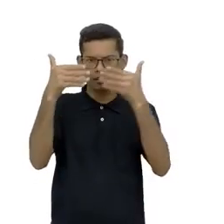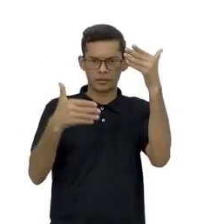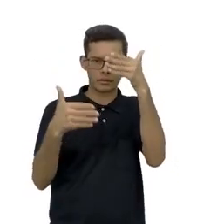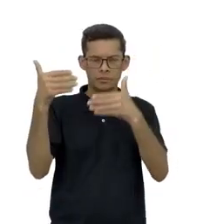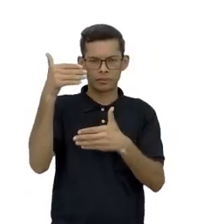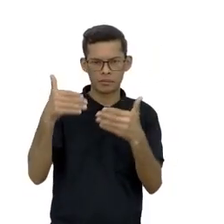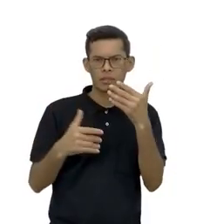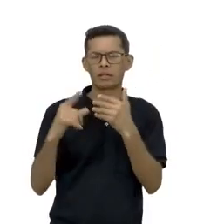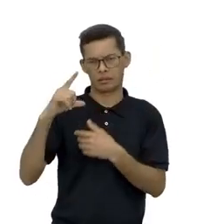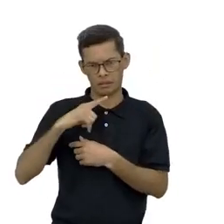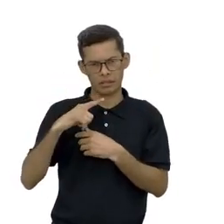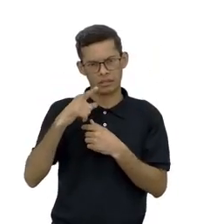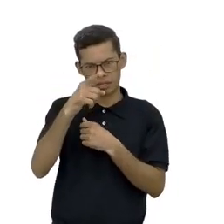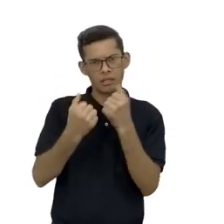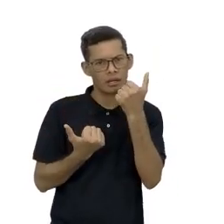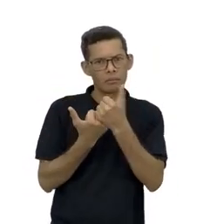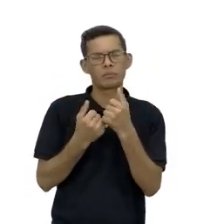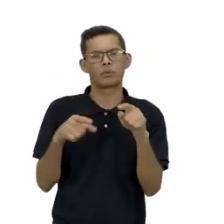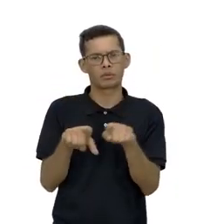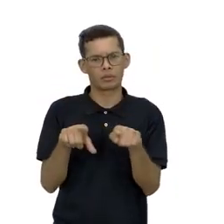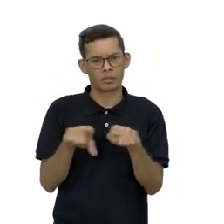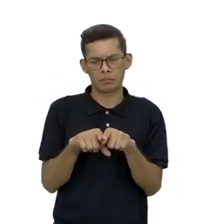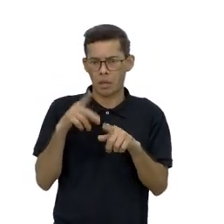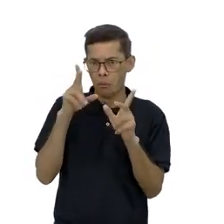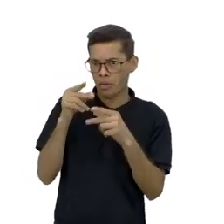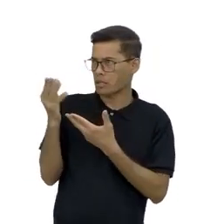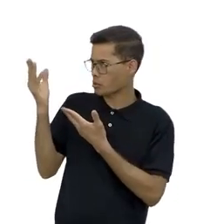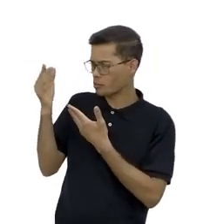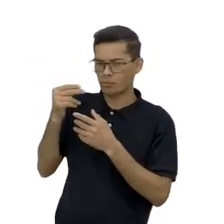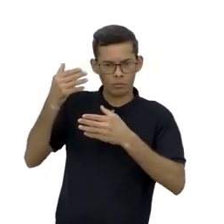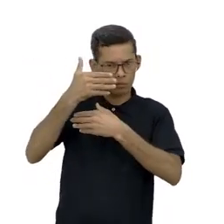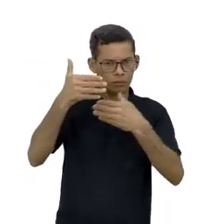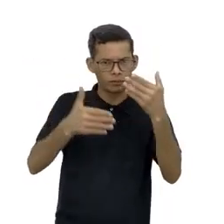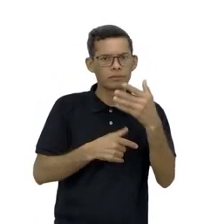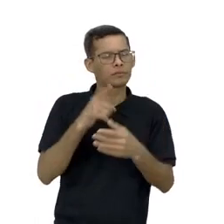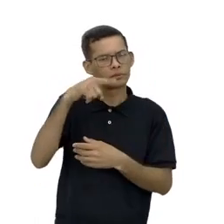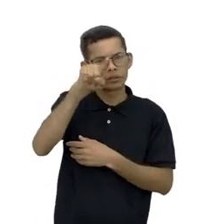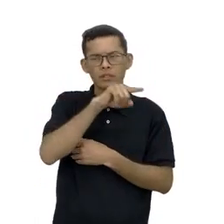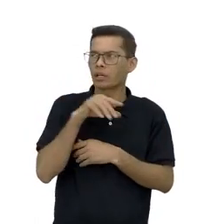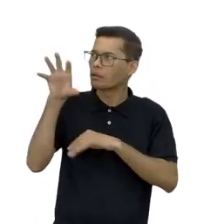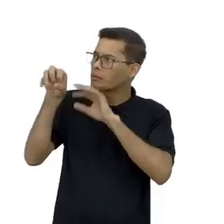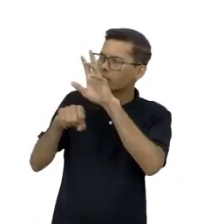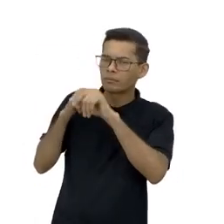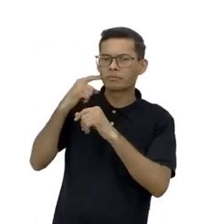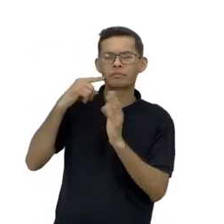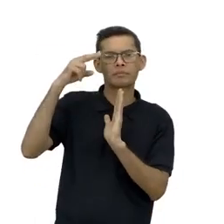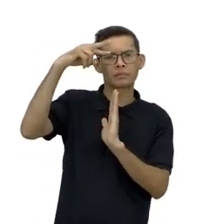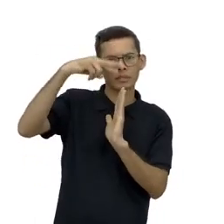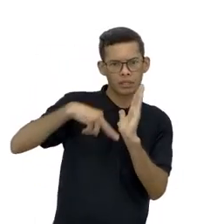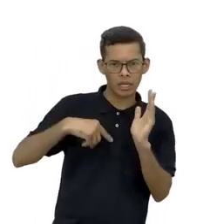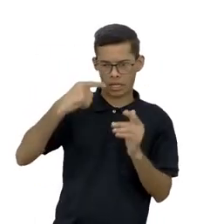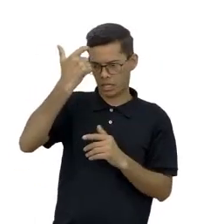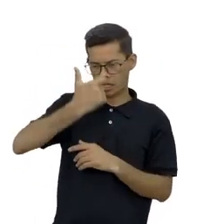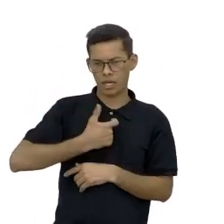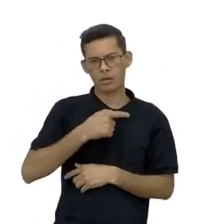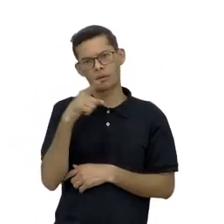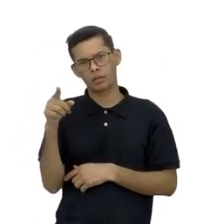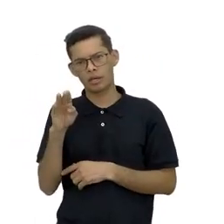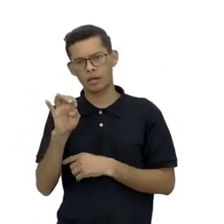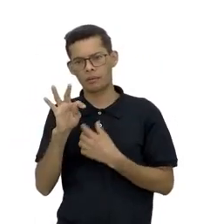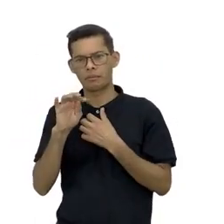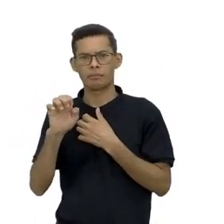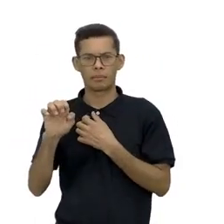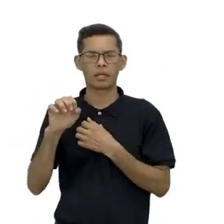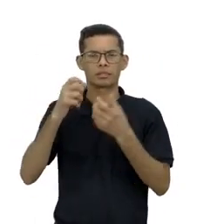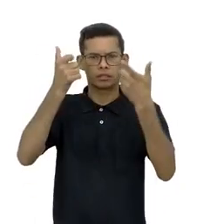apresentação de slides que conta com as notas de fala, né? Então, tudo aquilo que eu e Beth falamos,